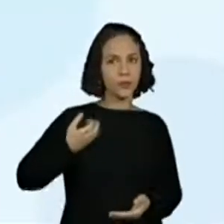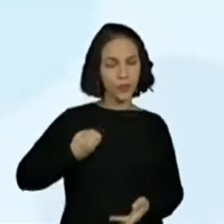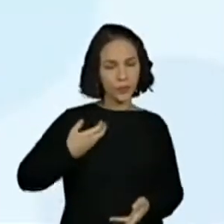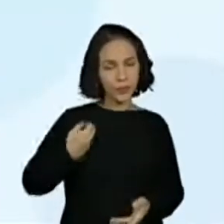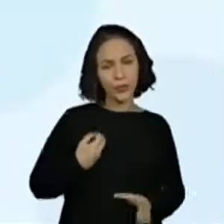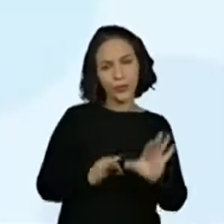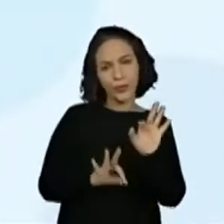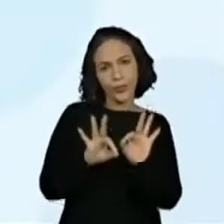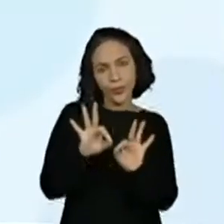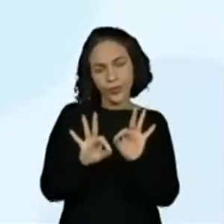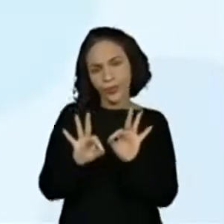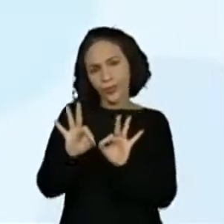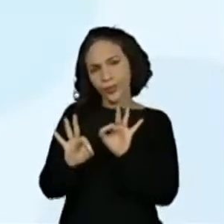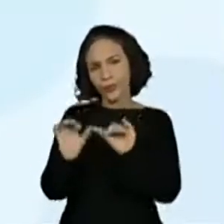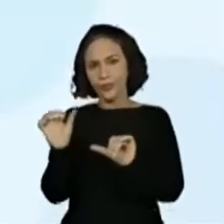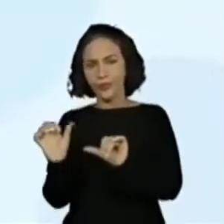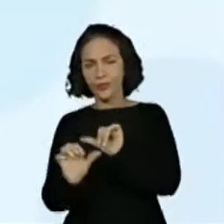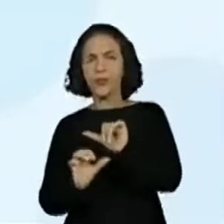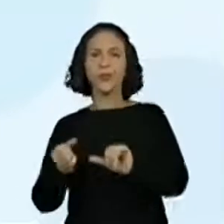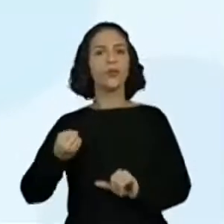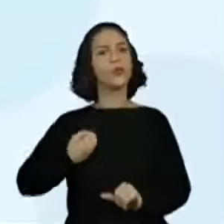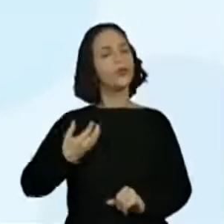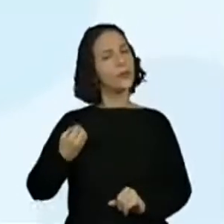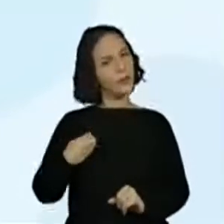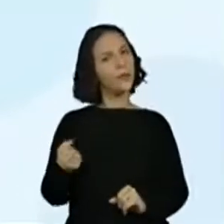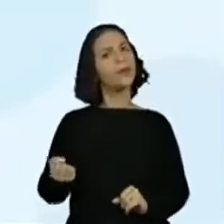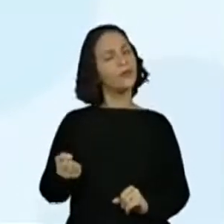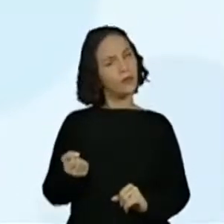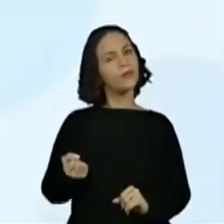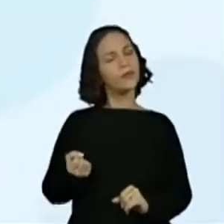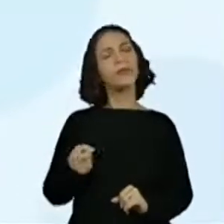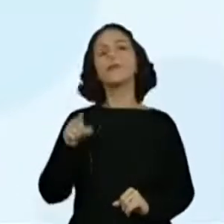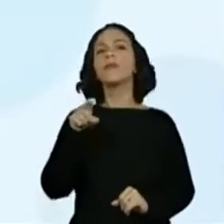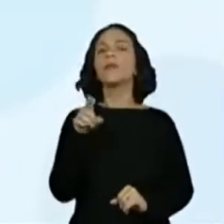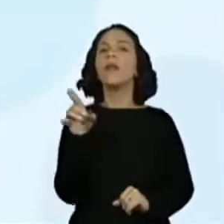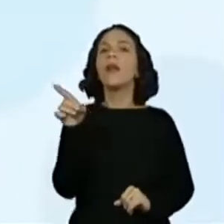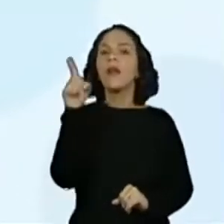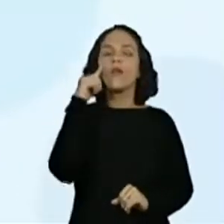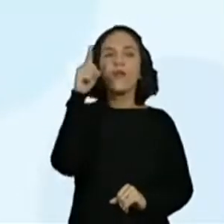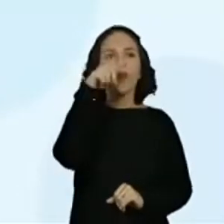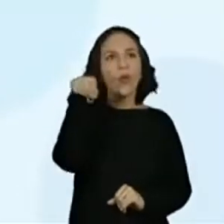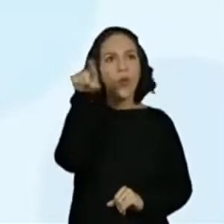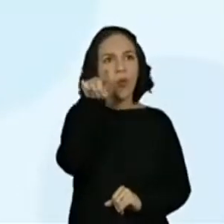não é? Escrevendo na forma de algarismos, todos esses que estão escritos